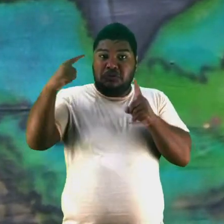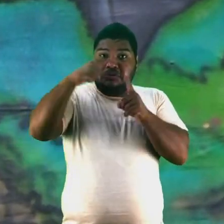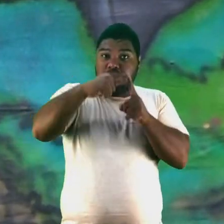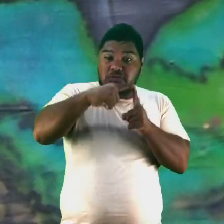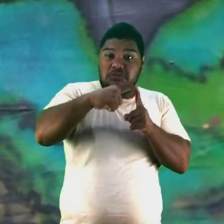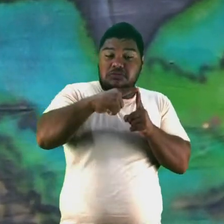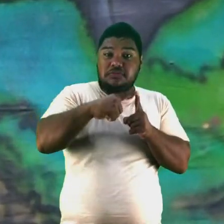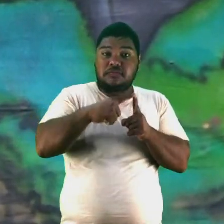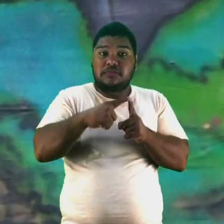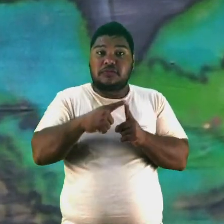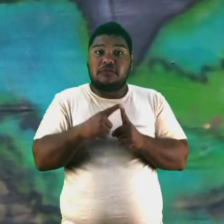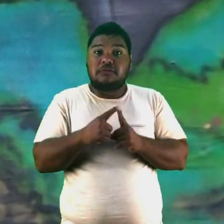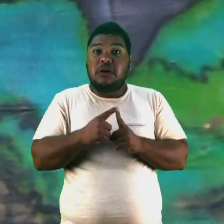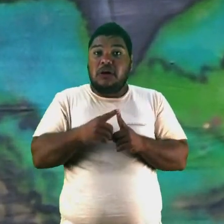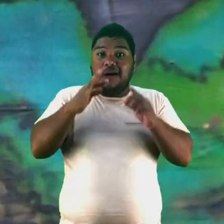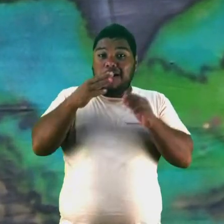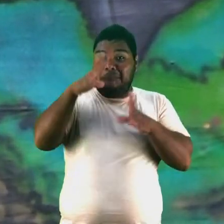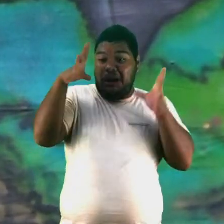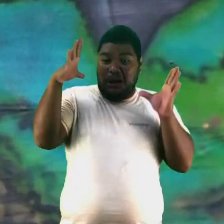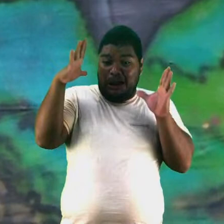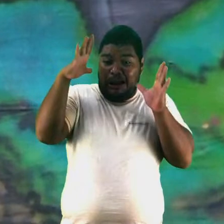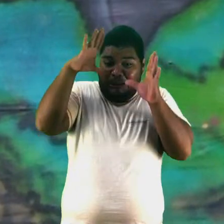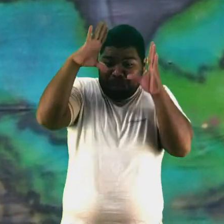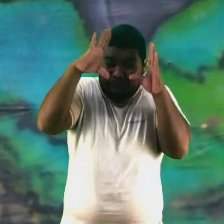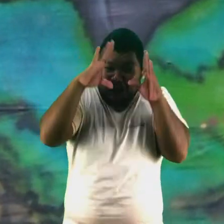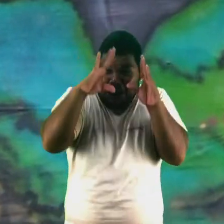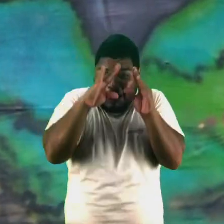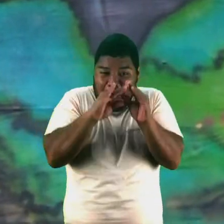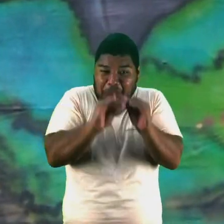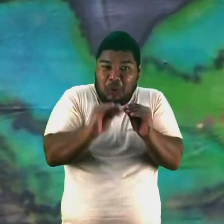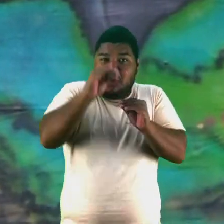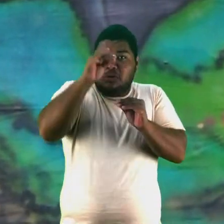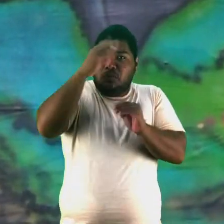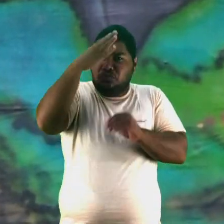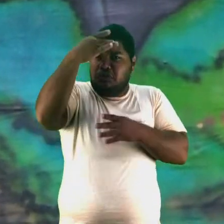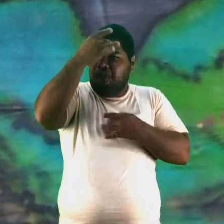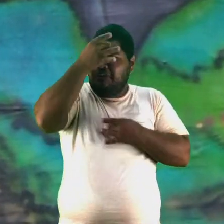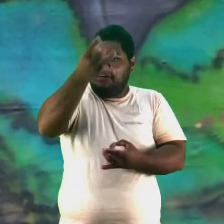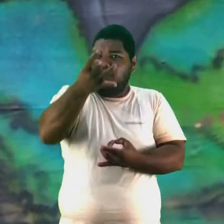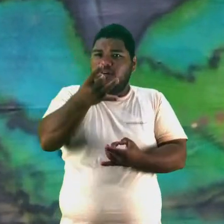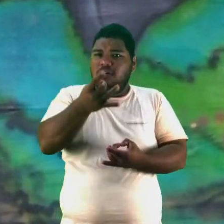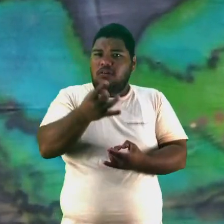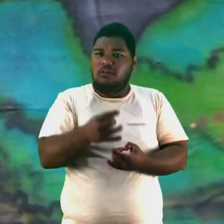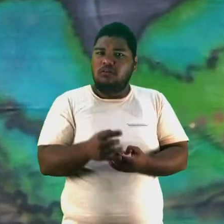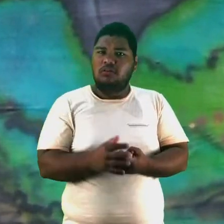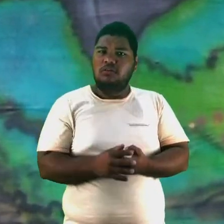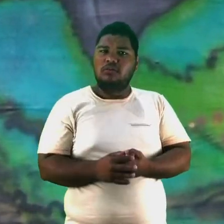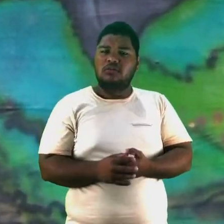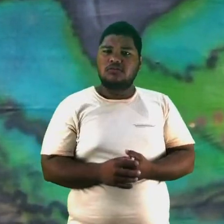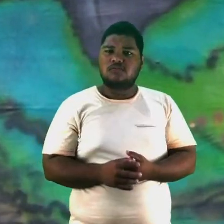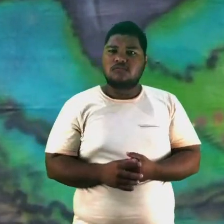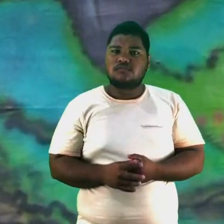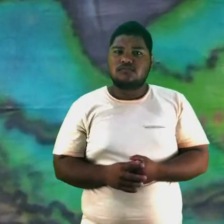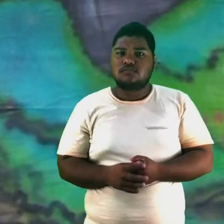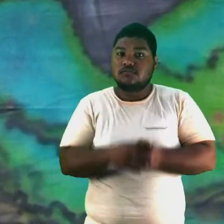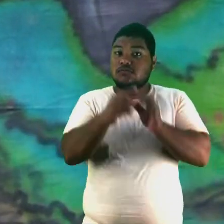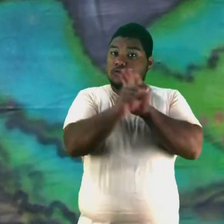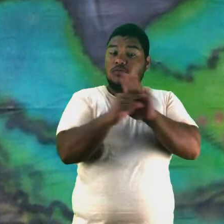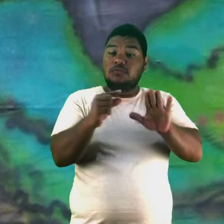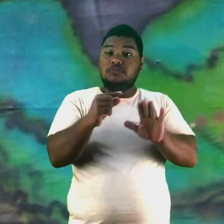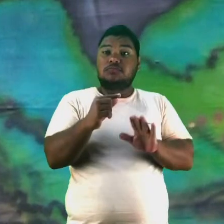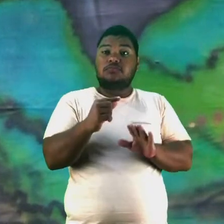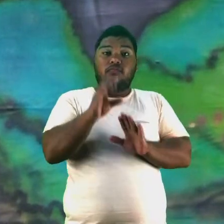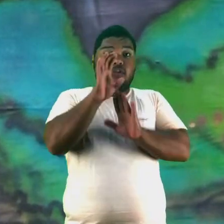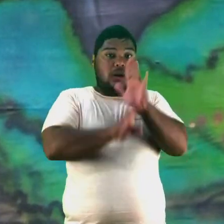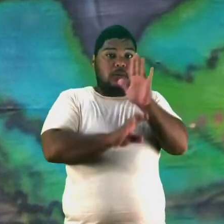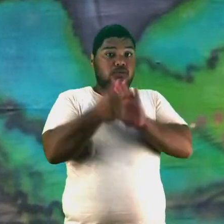que abafe a sua fé, um ímpeto, um entusiasmo? E ele completa no versículo 1, nesse capítulo 1,